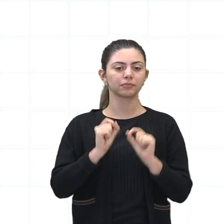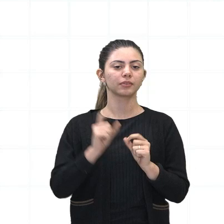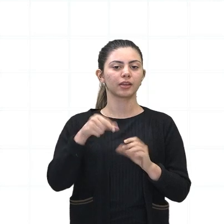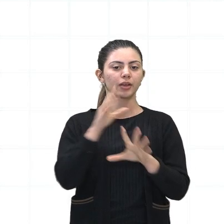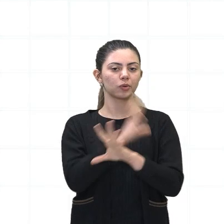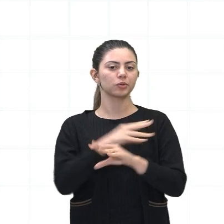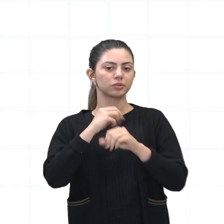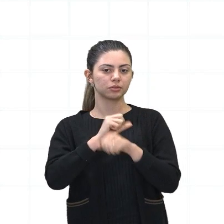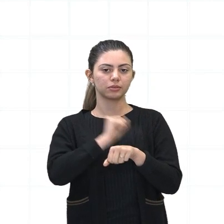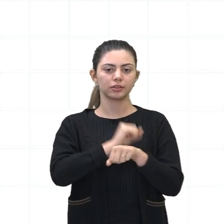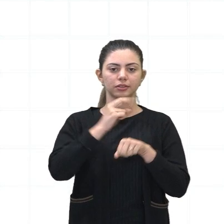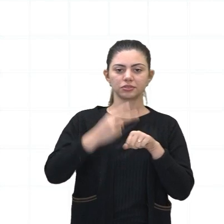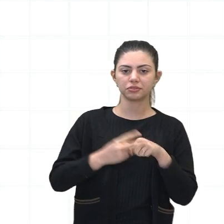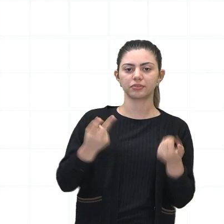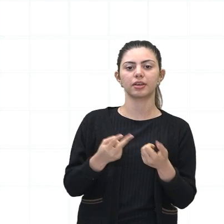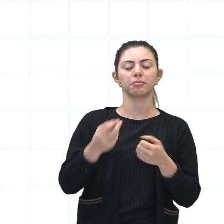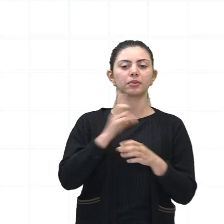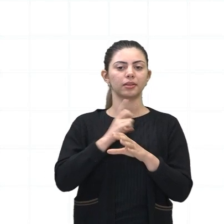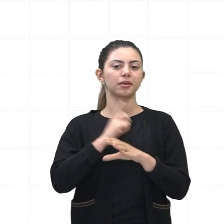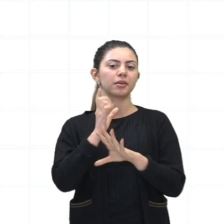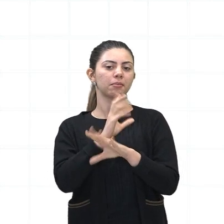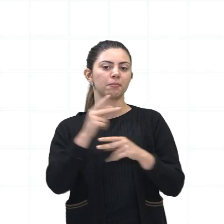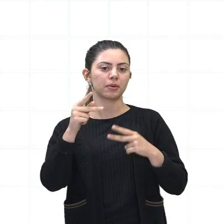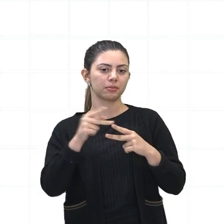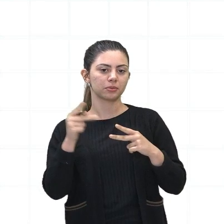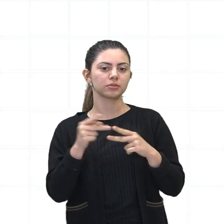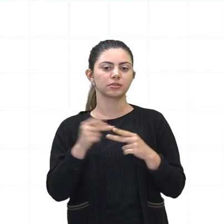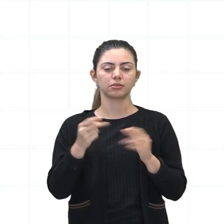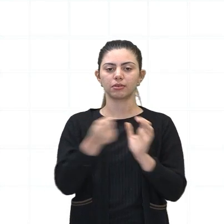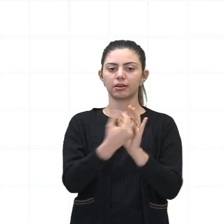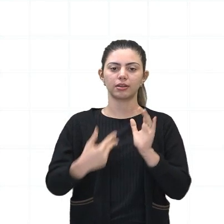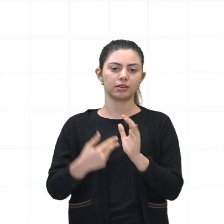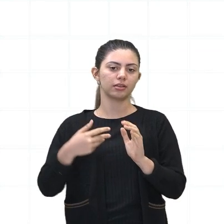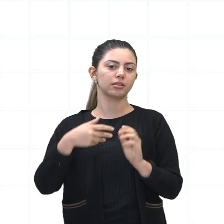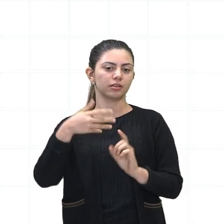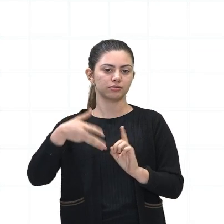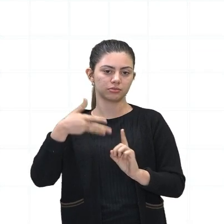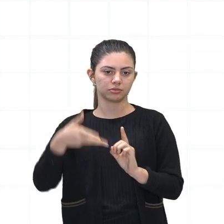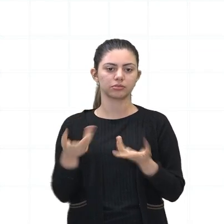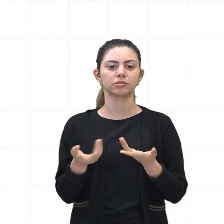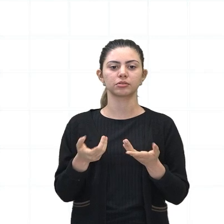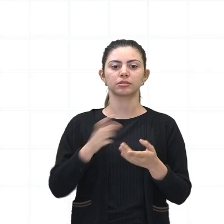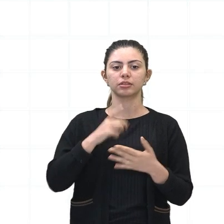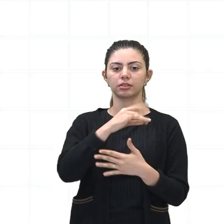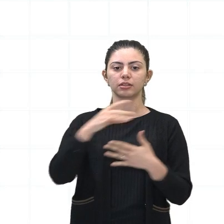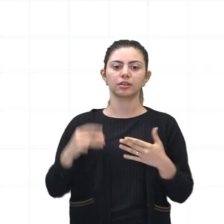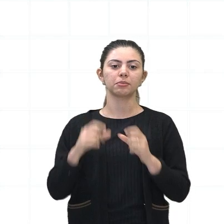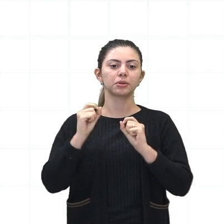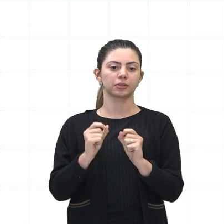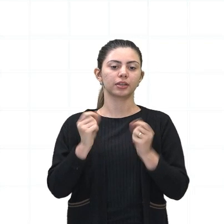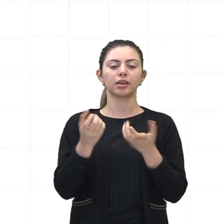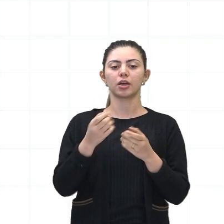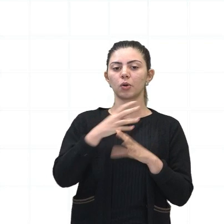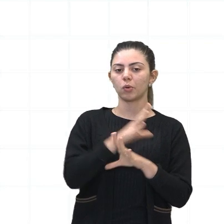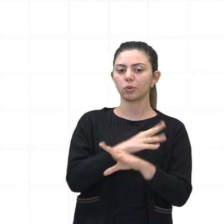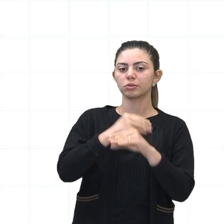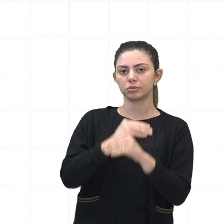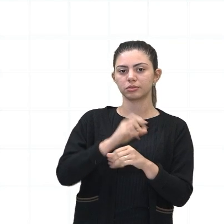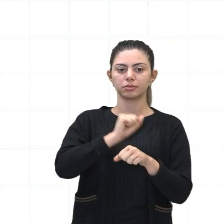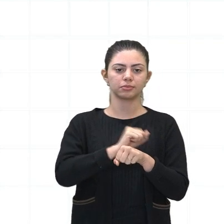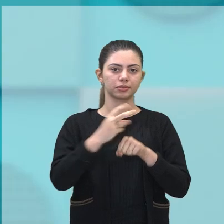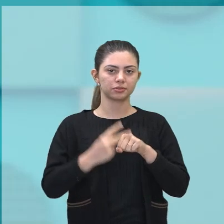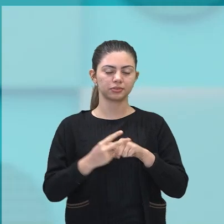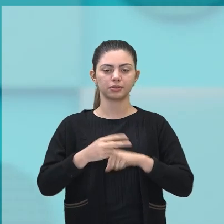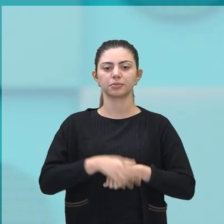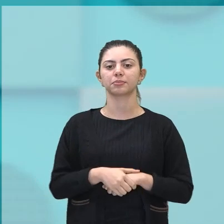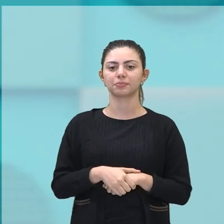advérbios, preposições como marcadores discursivos e detalhamento, marcadores discursivos, conjunções e advérbios.